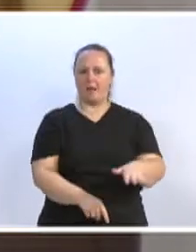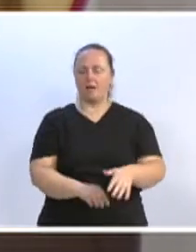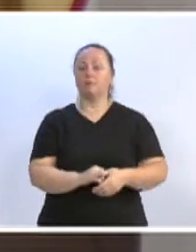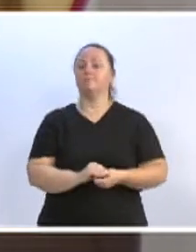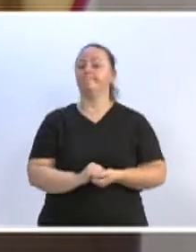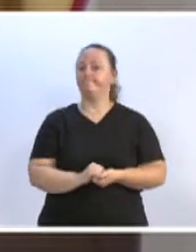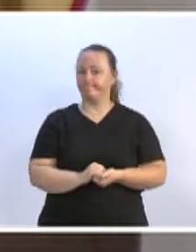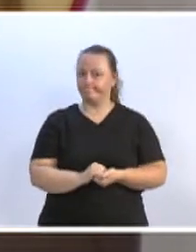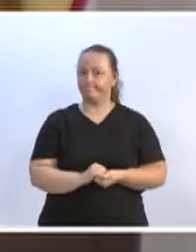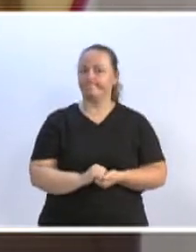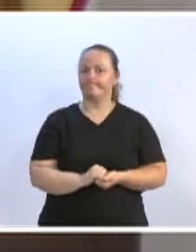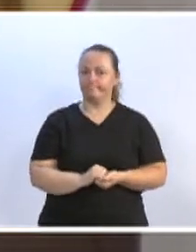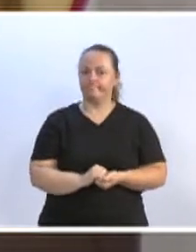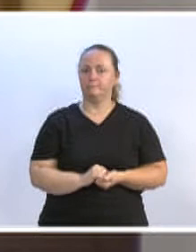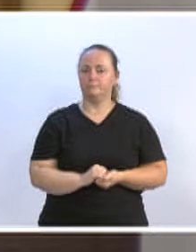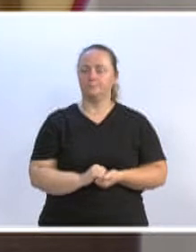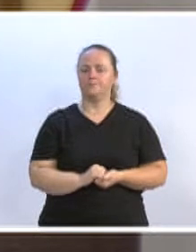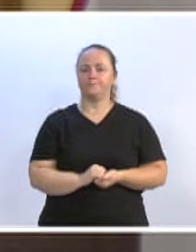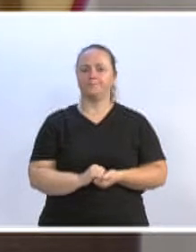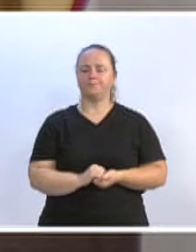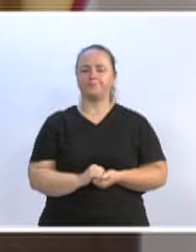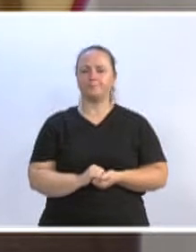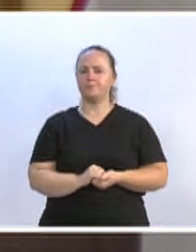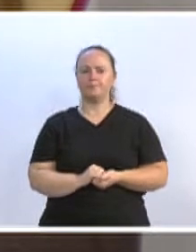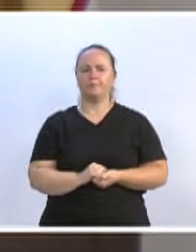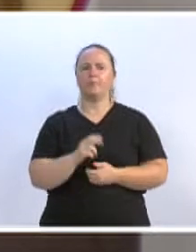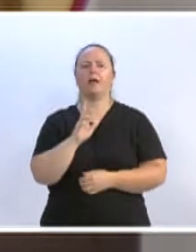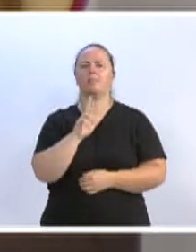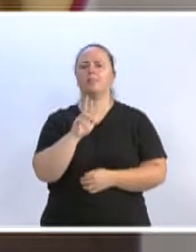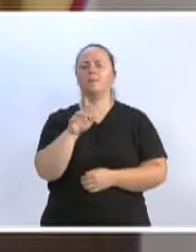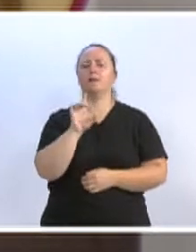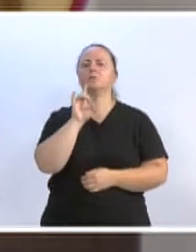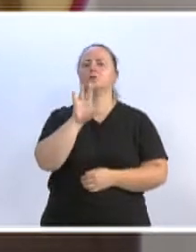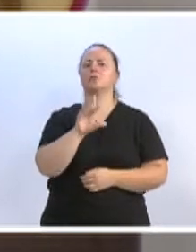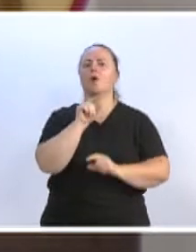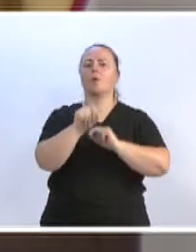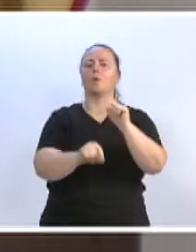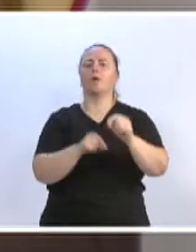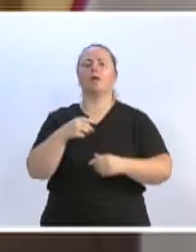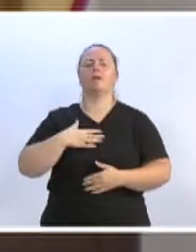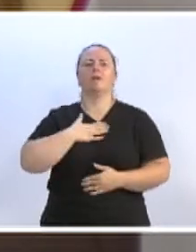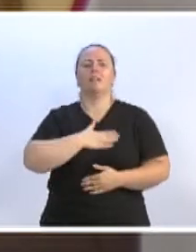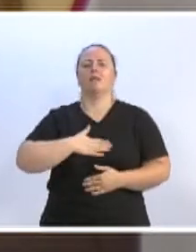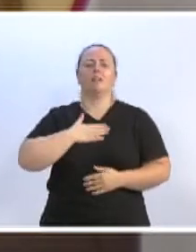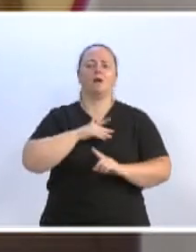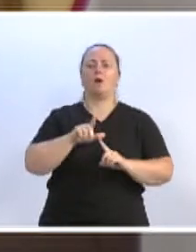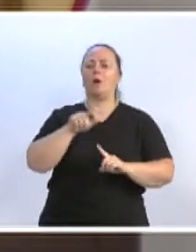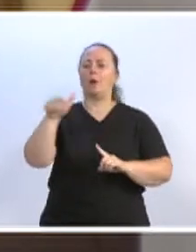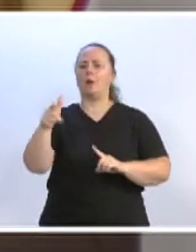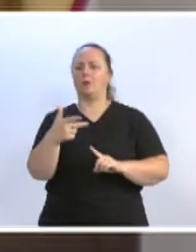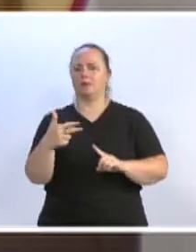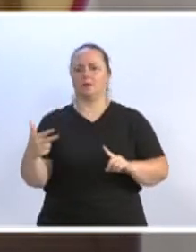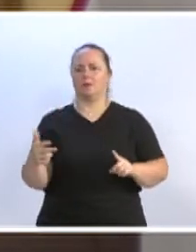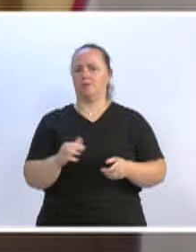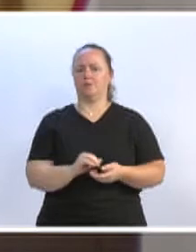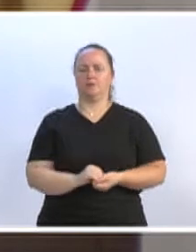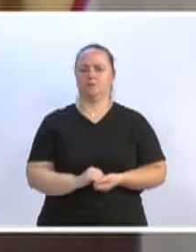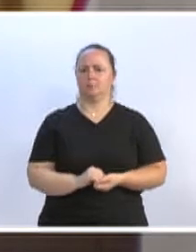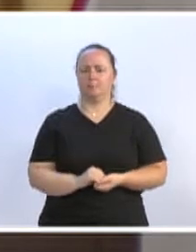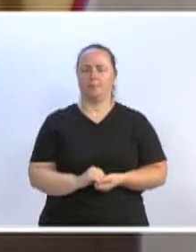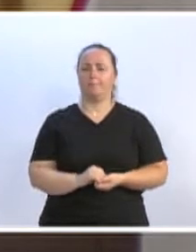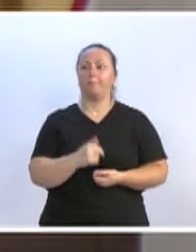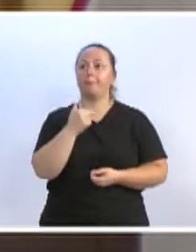adultério. Não significa somente um teu prazer e algo mais profundo. Não cometerás